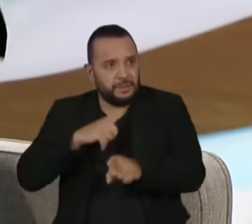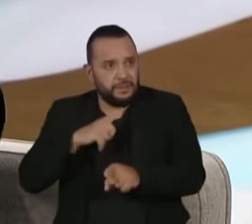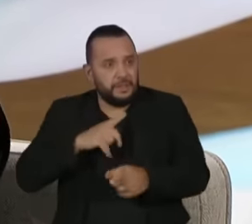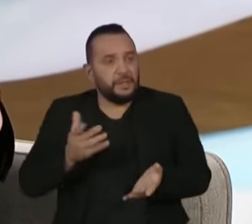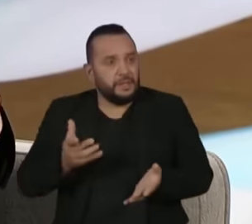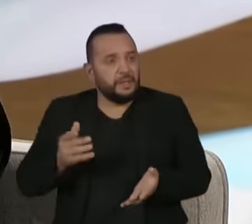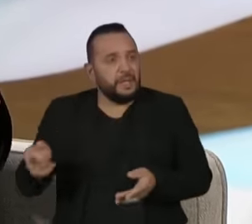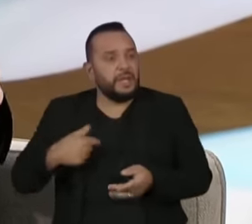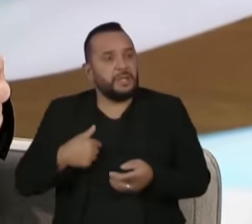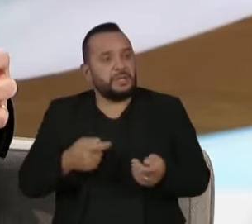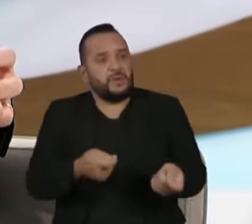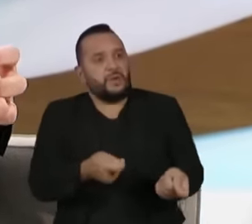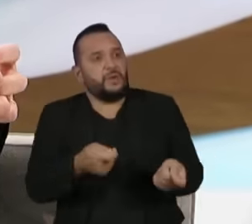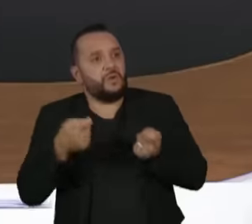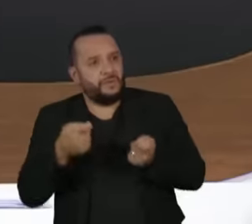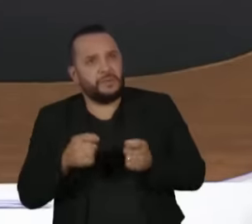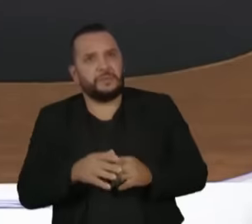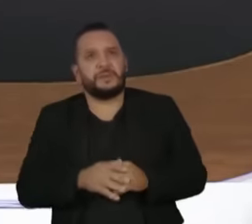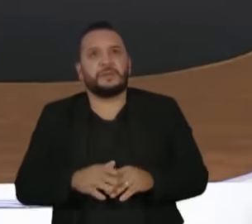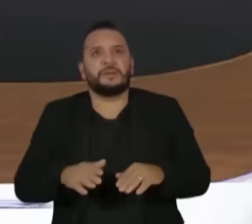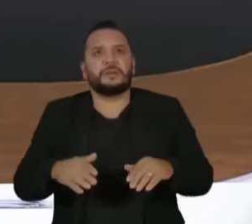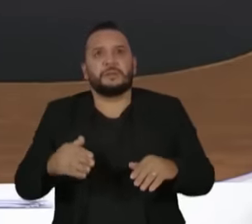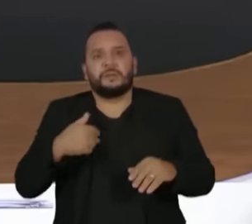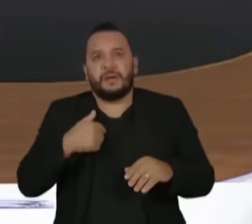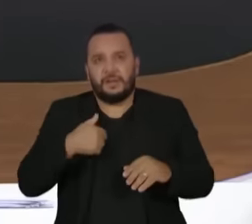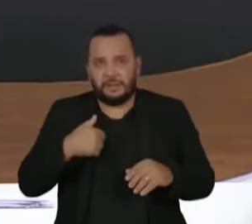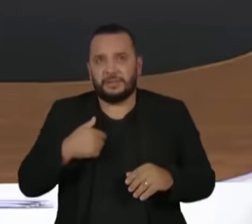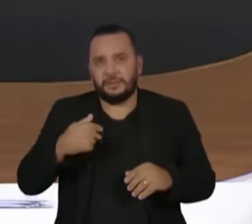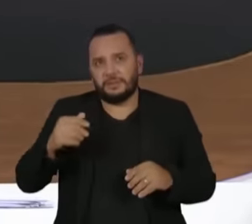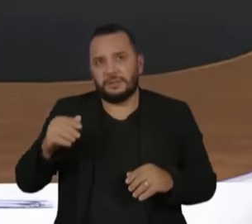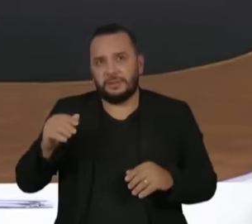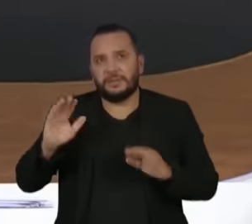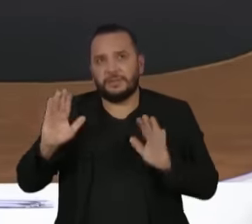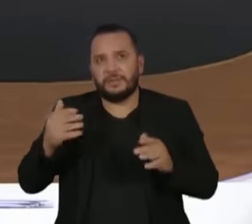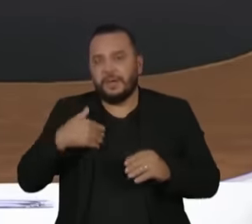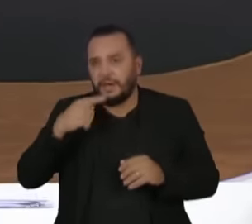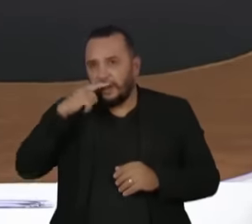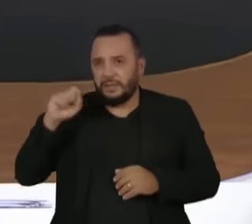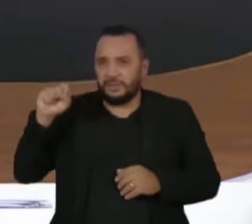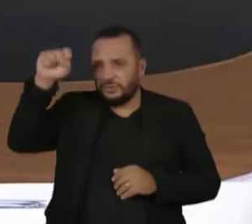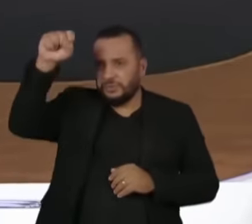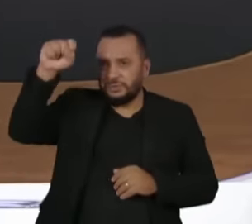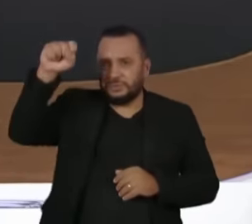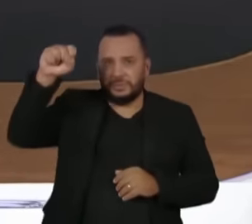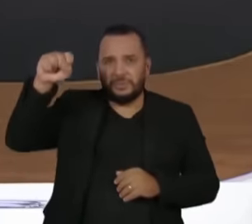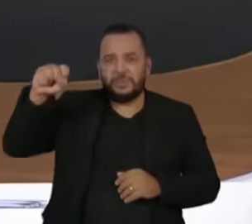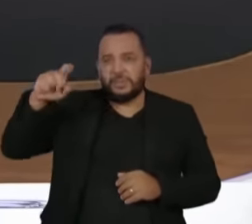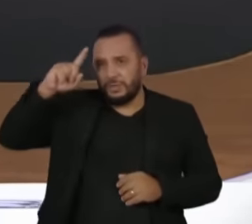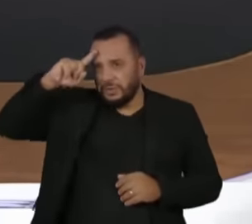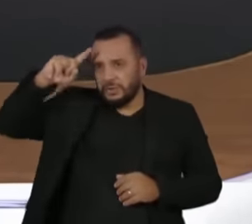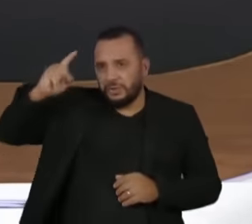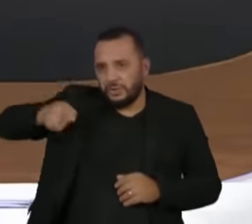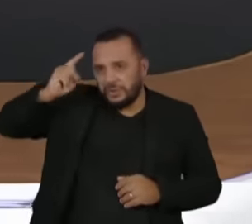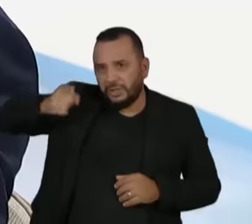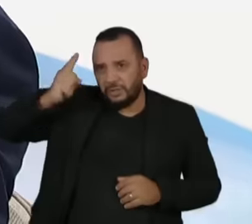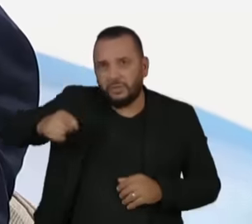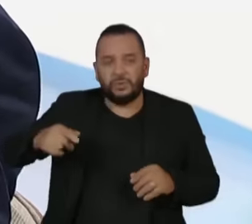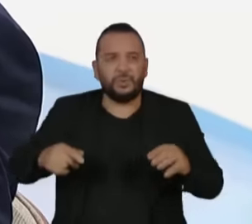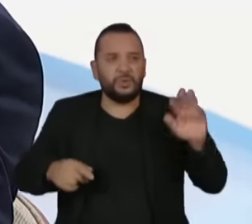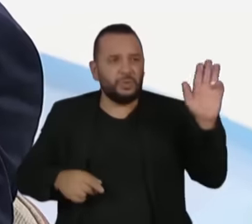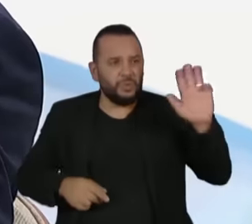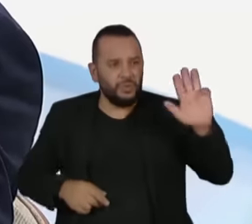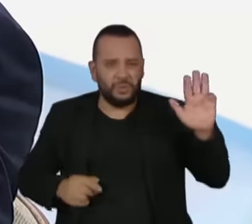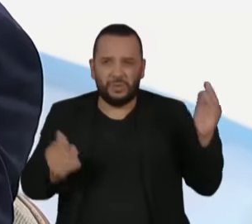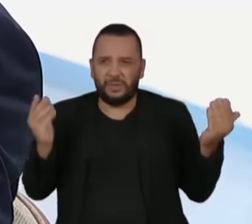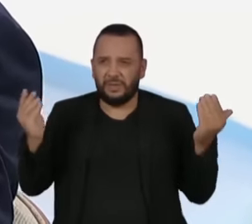eles, de botar um freio. Qual a comparação possível entre um ditador que se perpetua no poder e um governo que acabou de ser eleito, senador? Vera, o